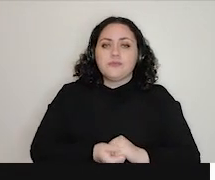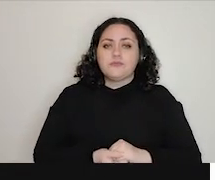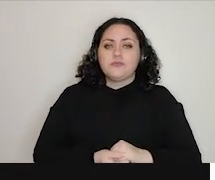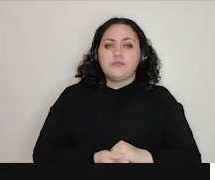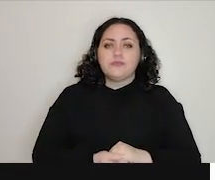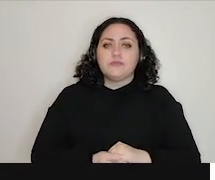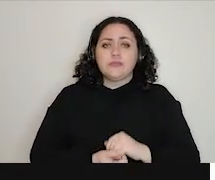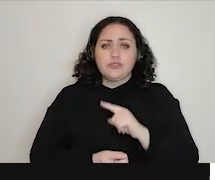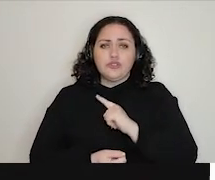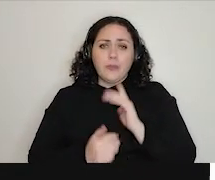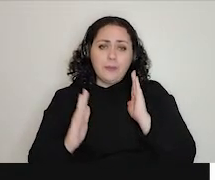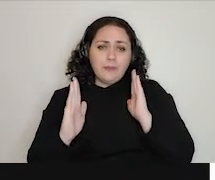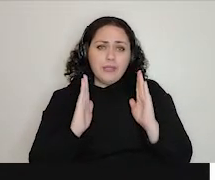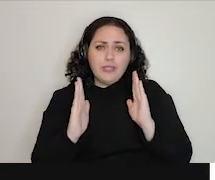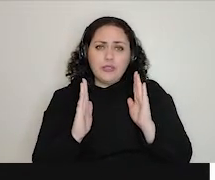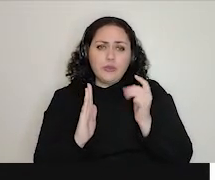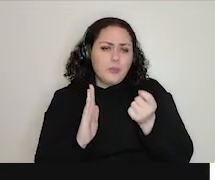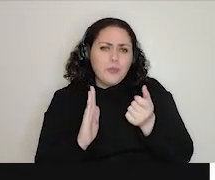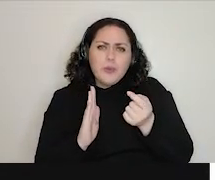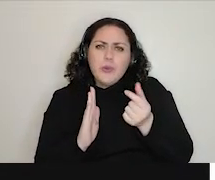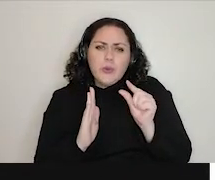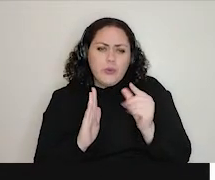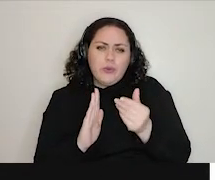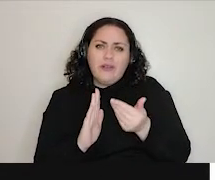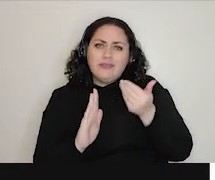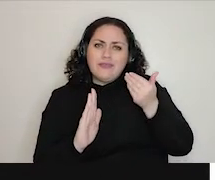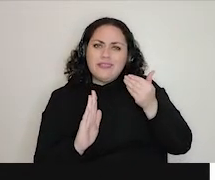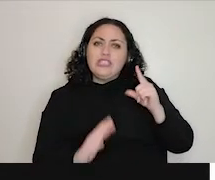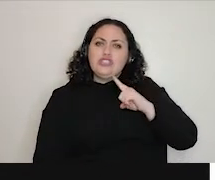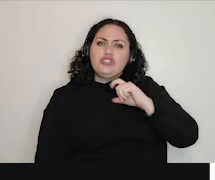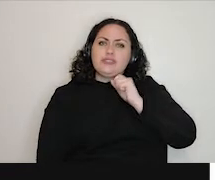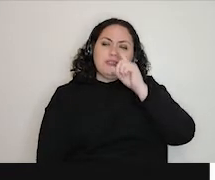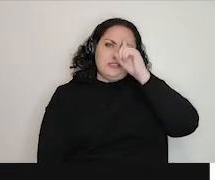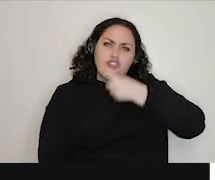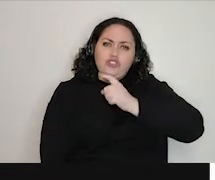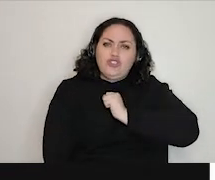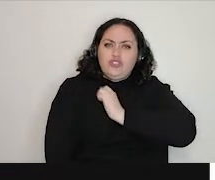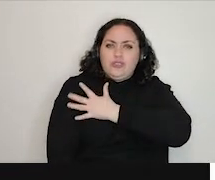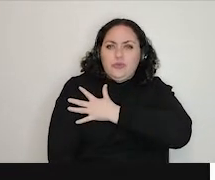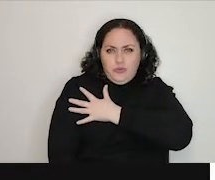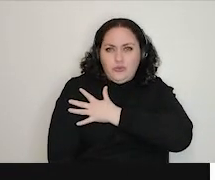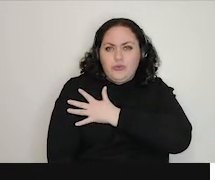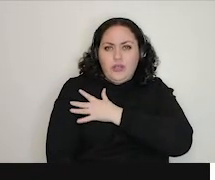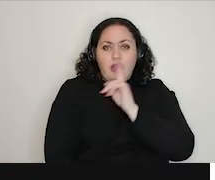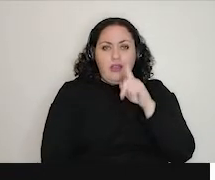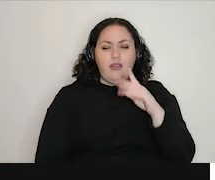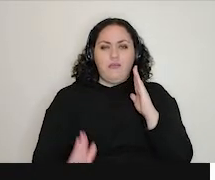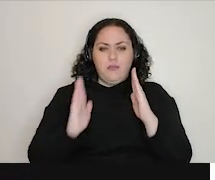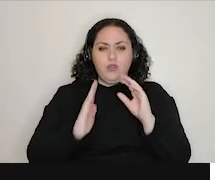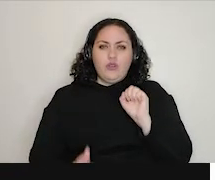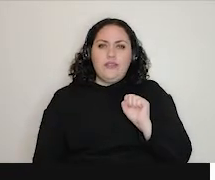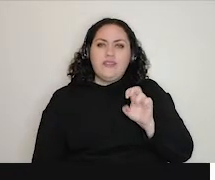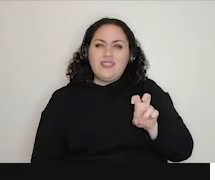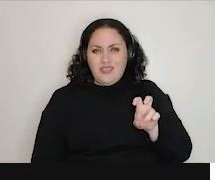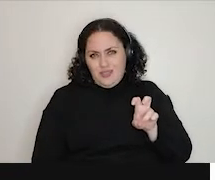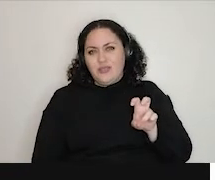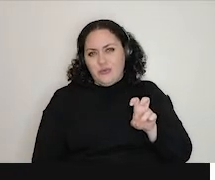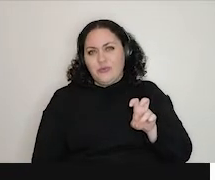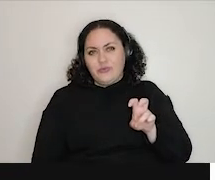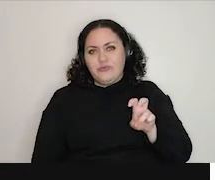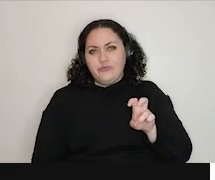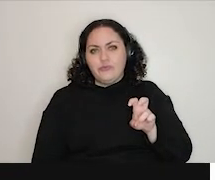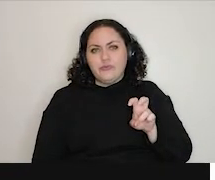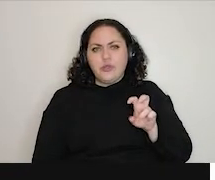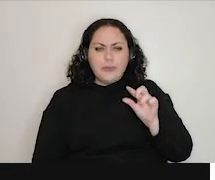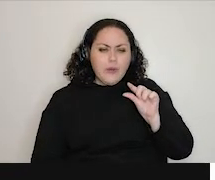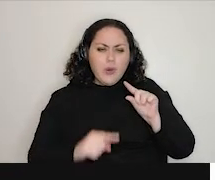no Brasil, é um período que a gente tinha acabado de sair, né, de um período de ditadura,